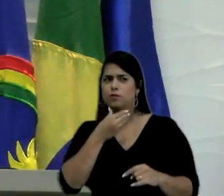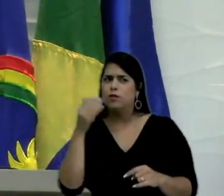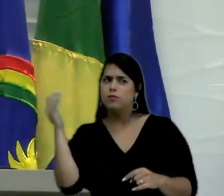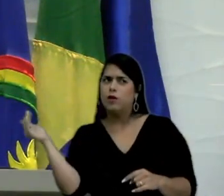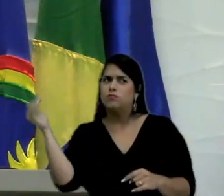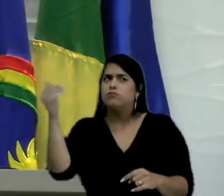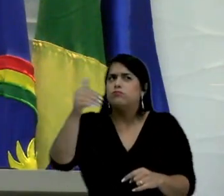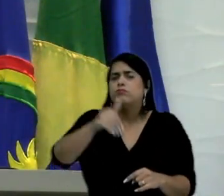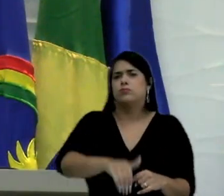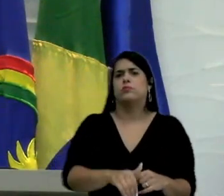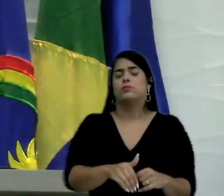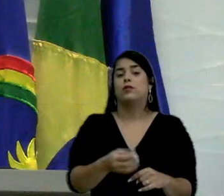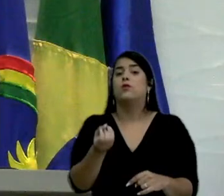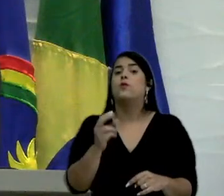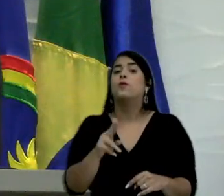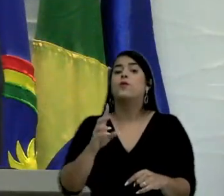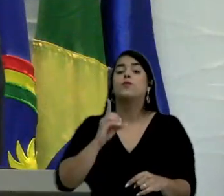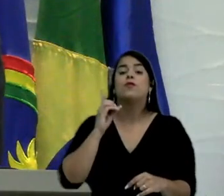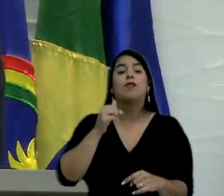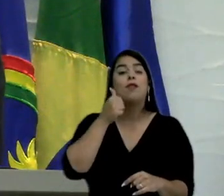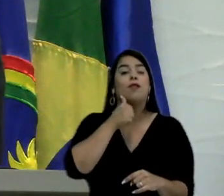ou a